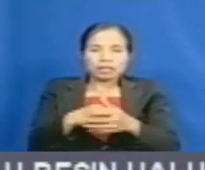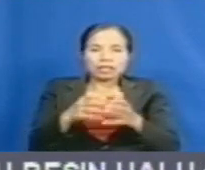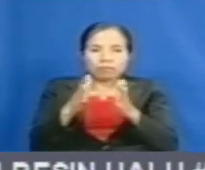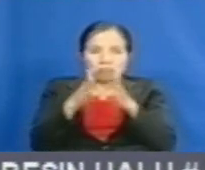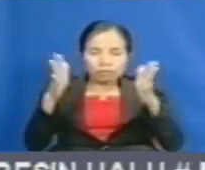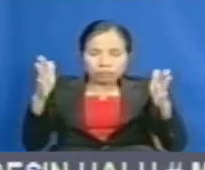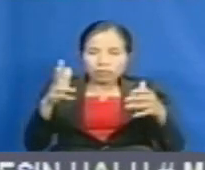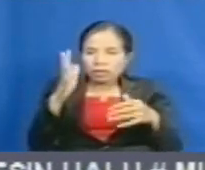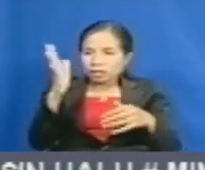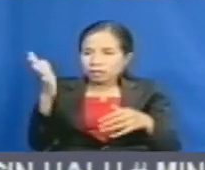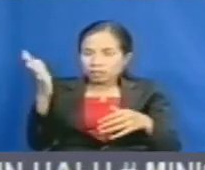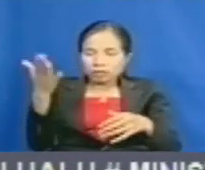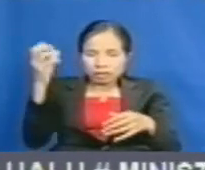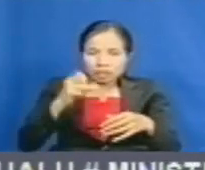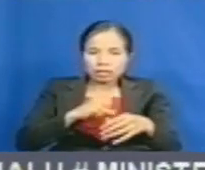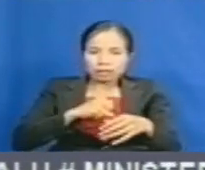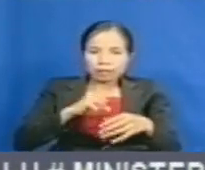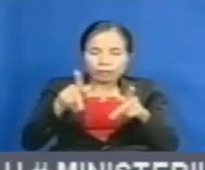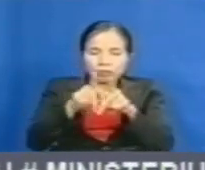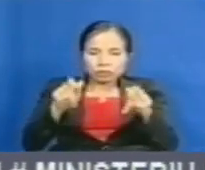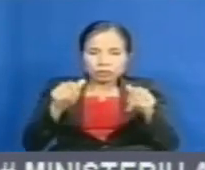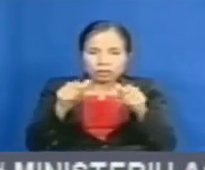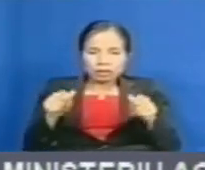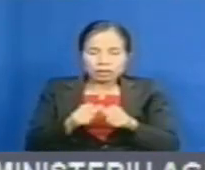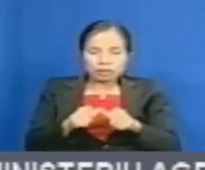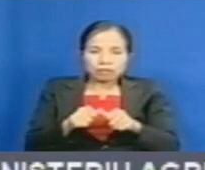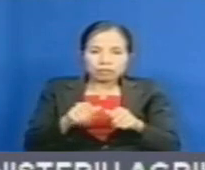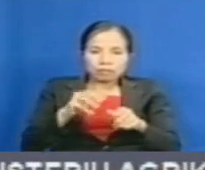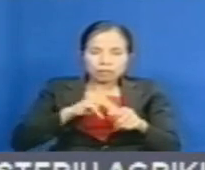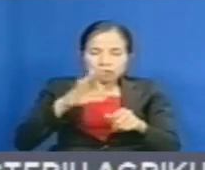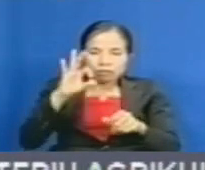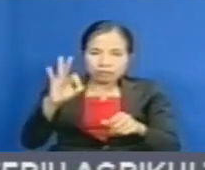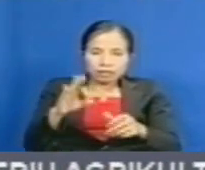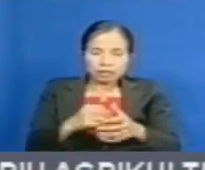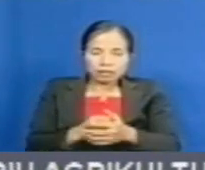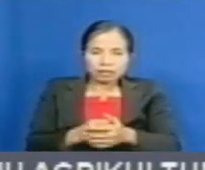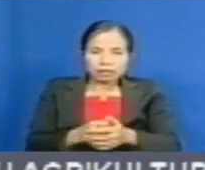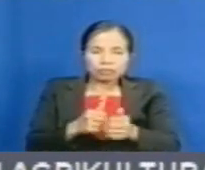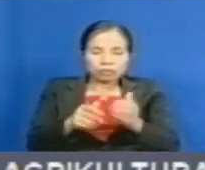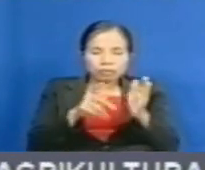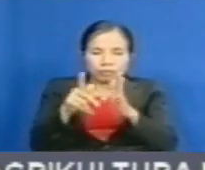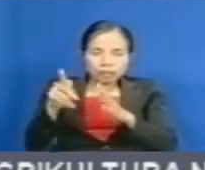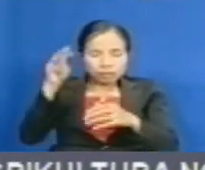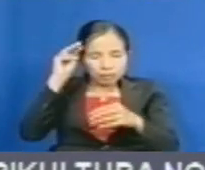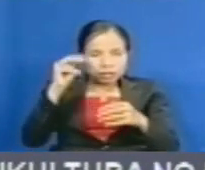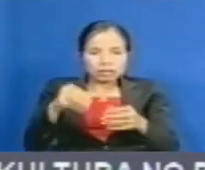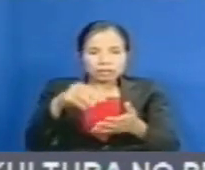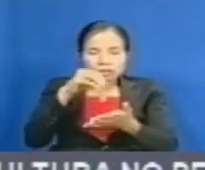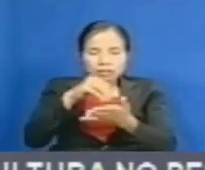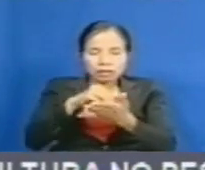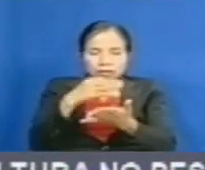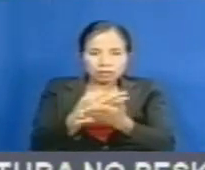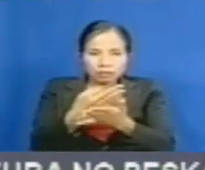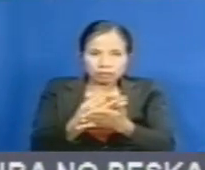limanulu iha webere posto administrativo alas municipio Manufahi no tuir plano ministério se prevê